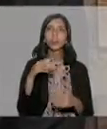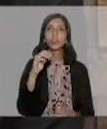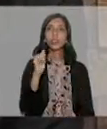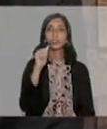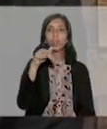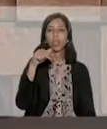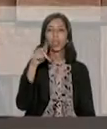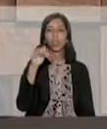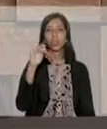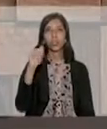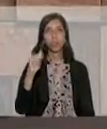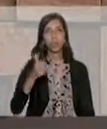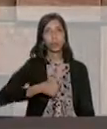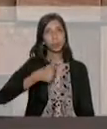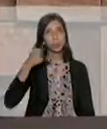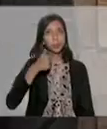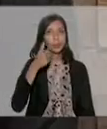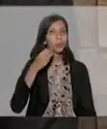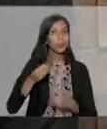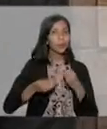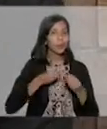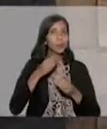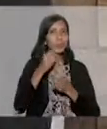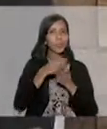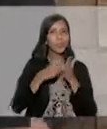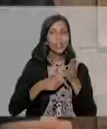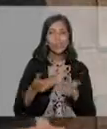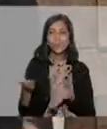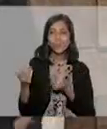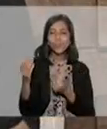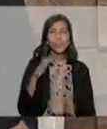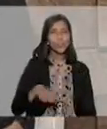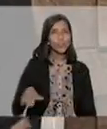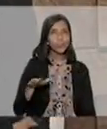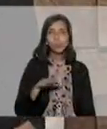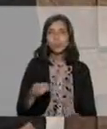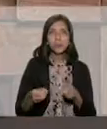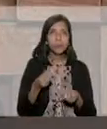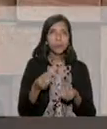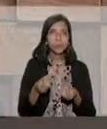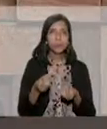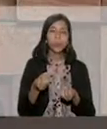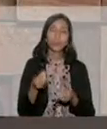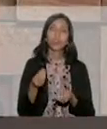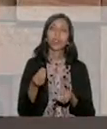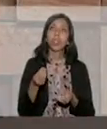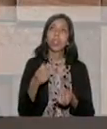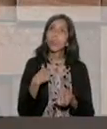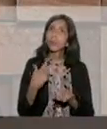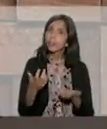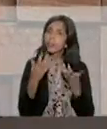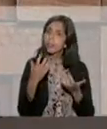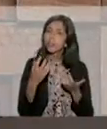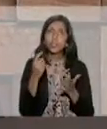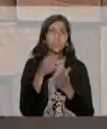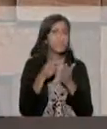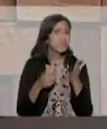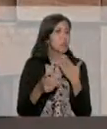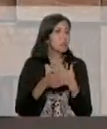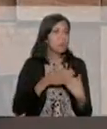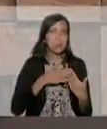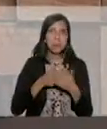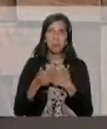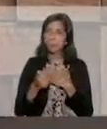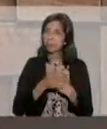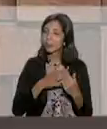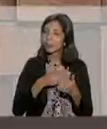Renato Aragão? Para a Angélica. Como é que foi essa onda de escrever infanto-juvenil? Olha, assim, eu estava querendo escrever